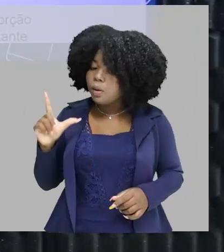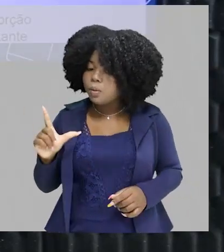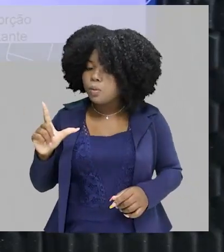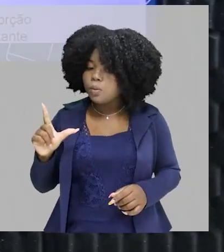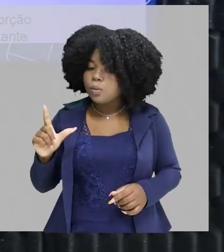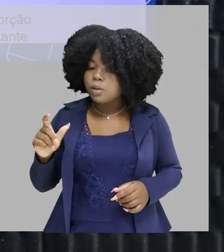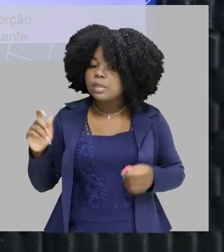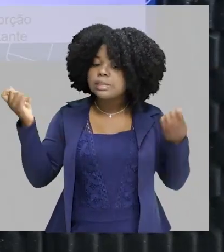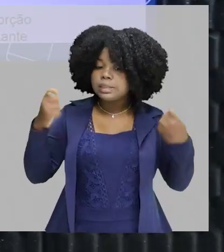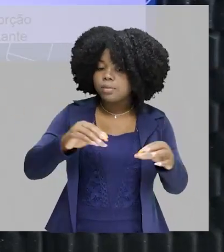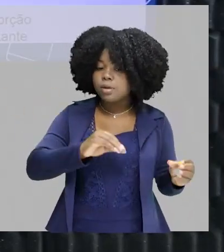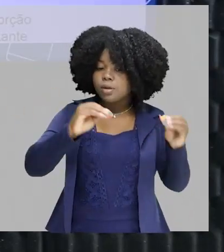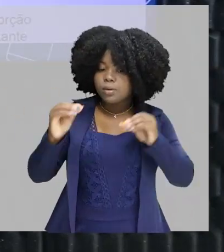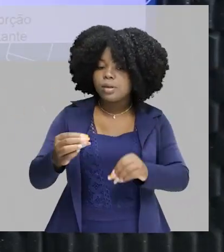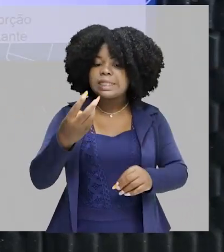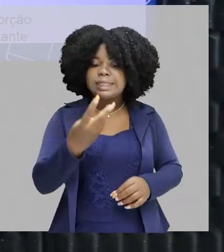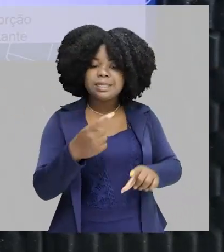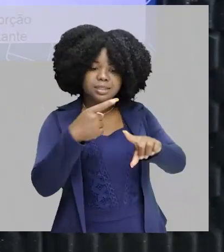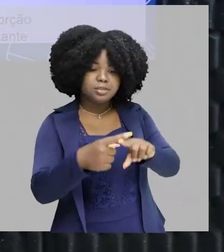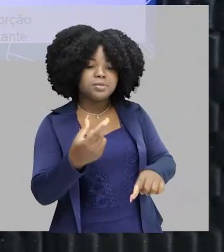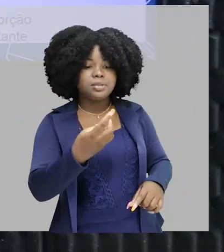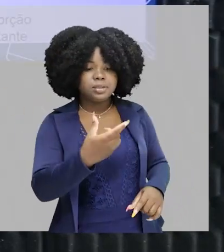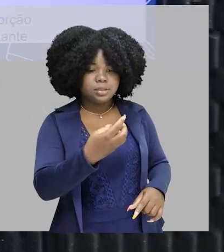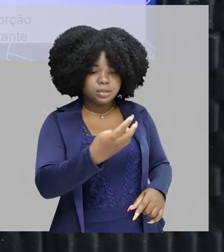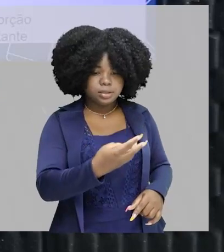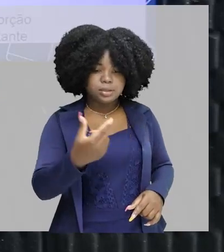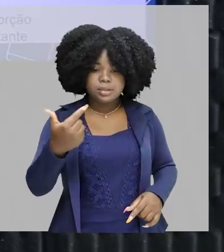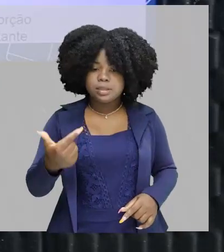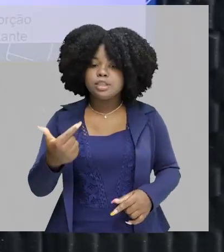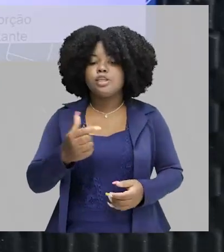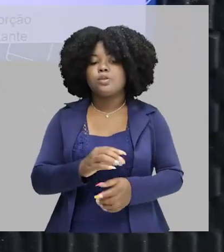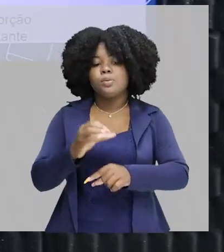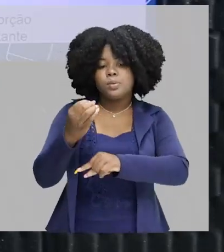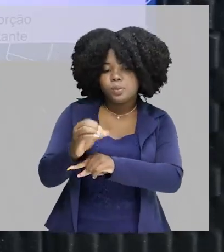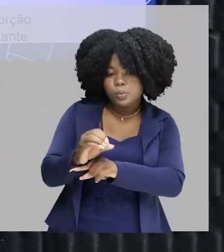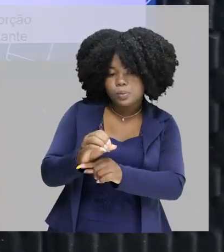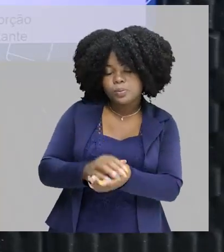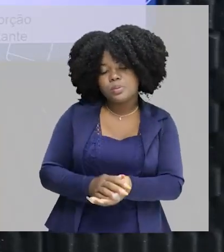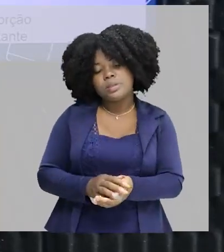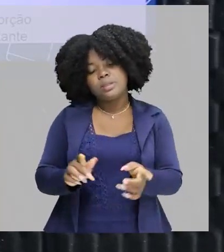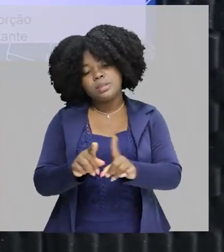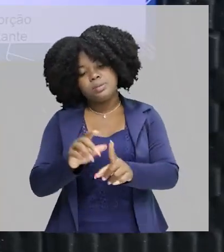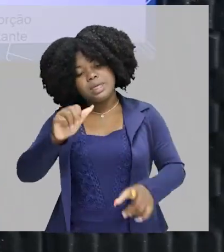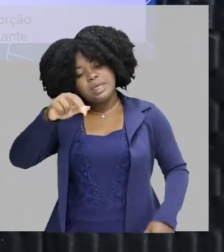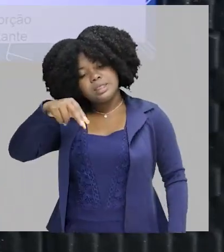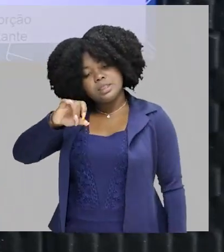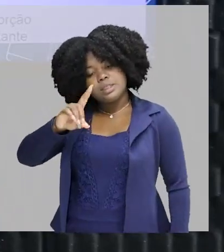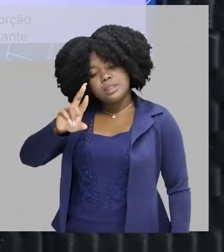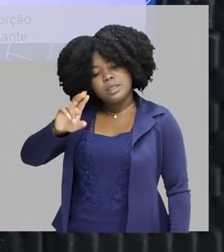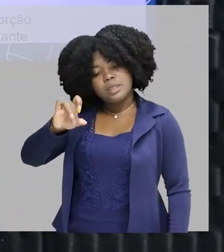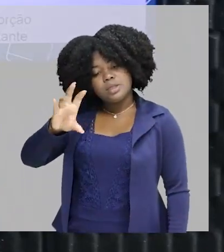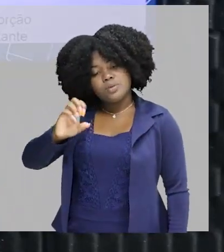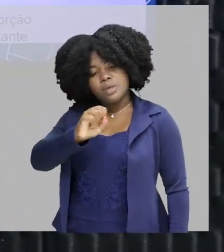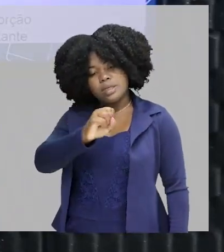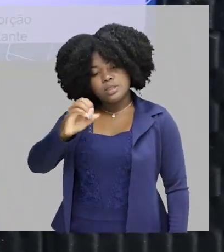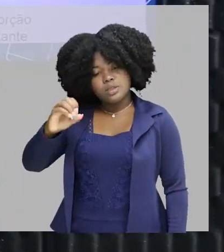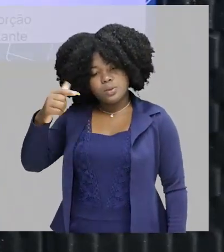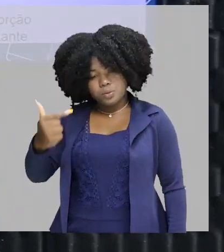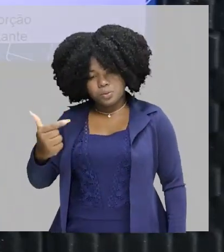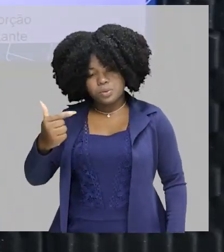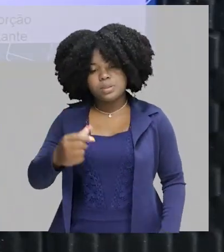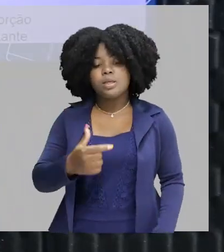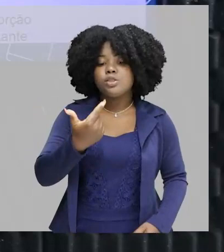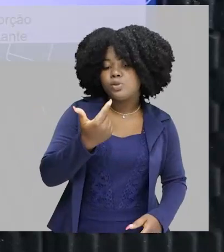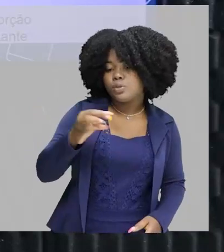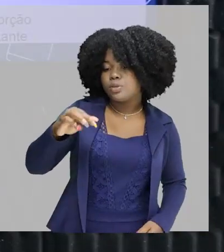escrever 3 vezes 32 para o oxigênio. E para o anidrido, em vez de escrever